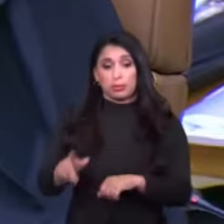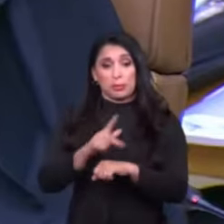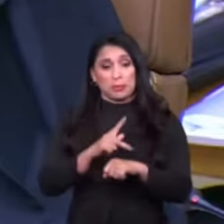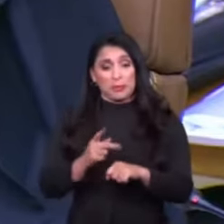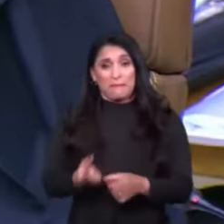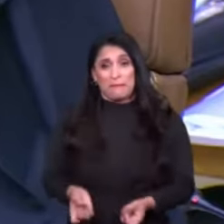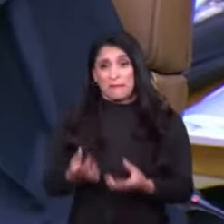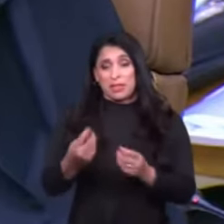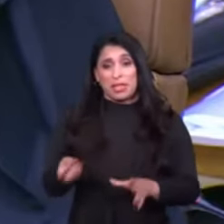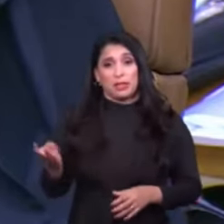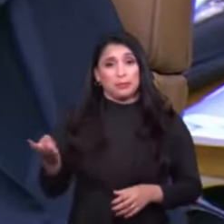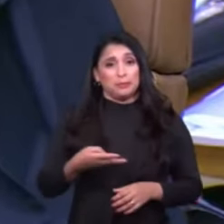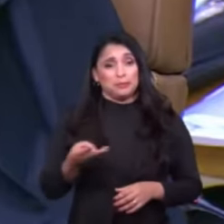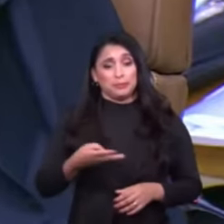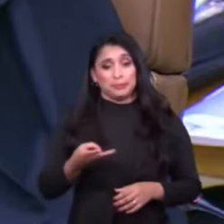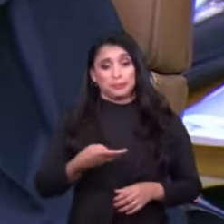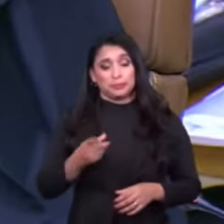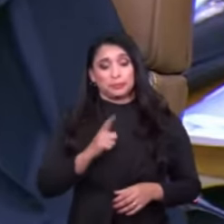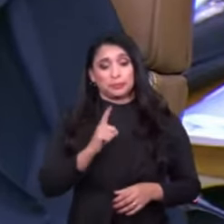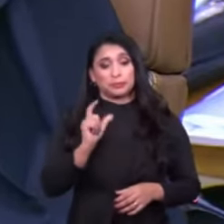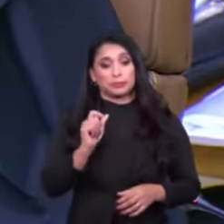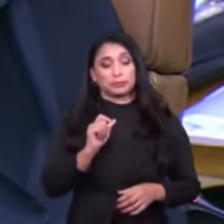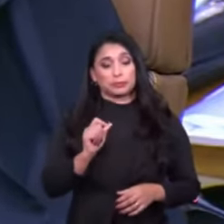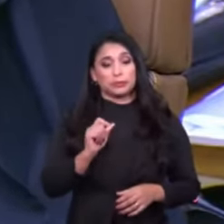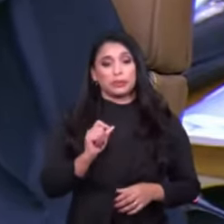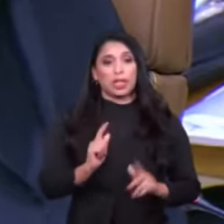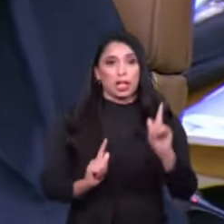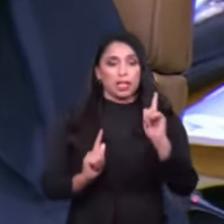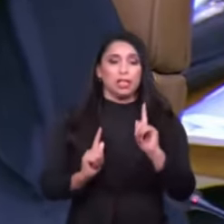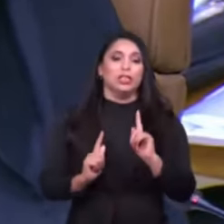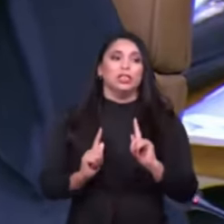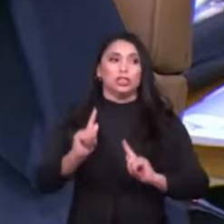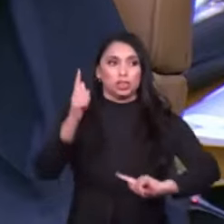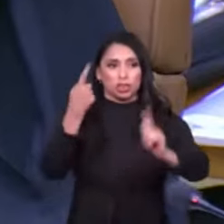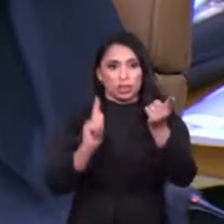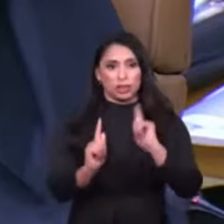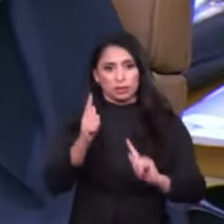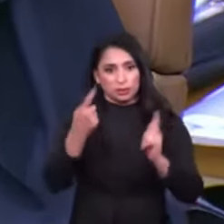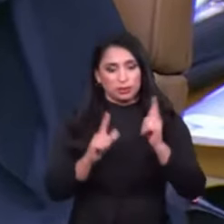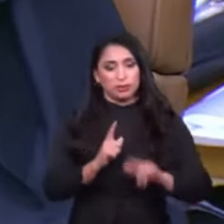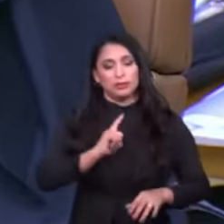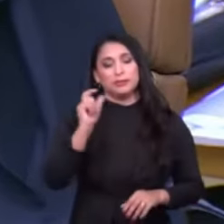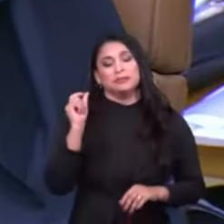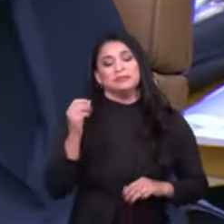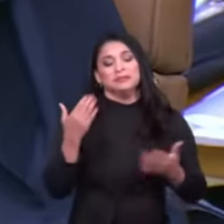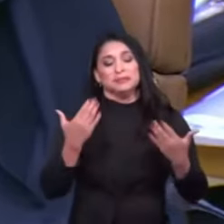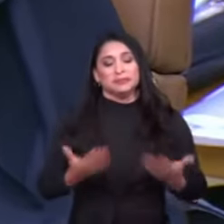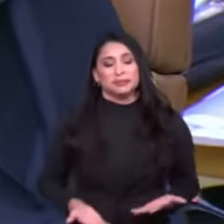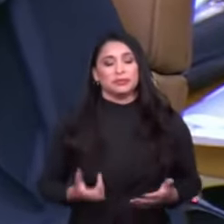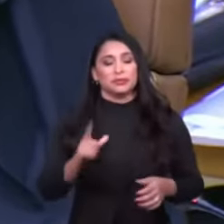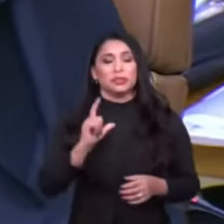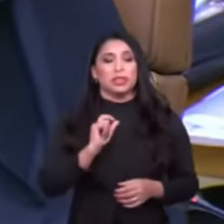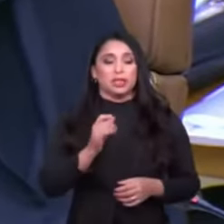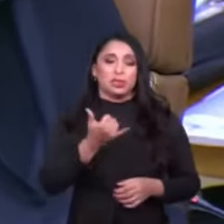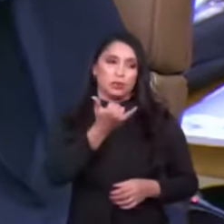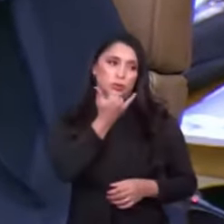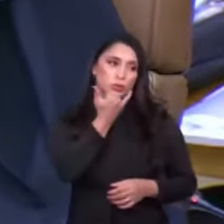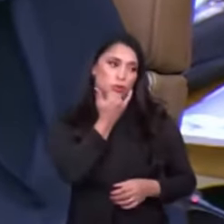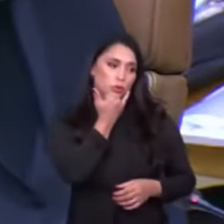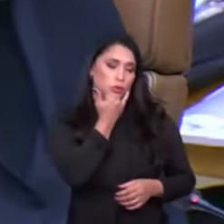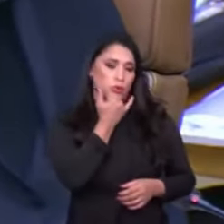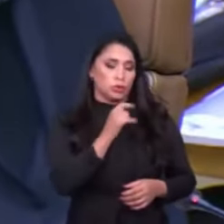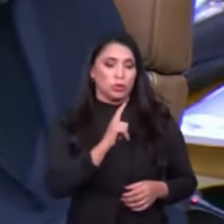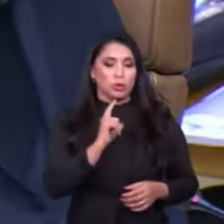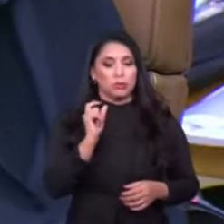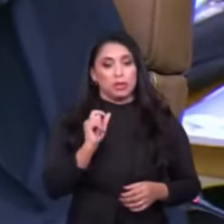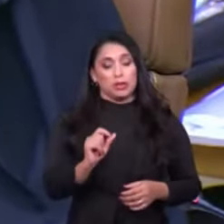comércio de maconha e dos estreitos laços comerciais com a China. Uma mudança da posição brasileira, com a devida vênia, tem que se dar